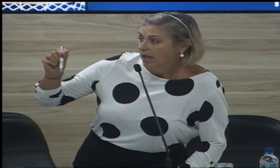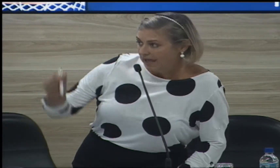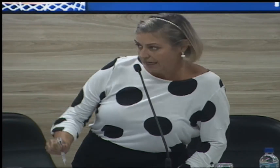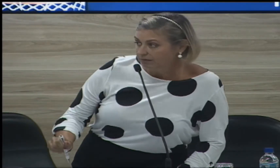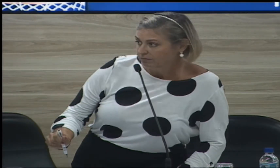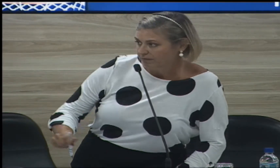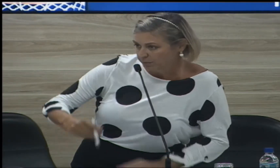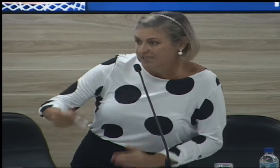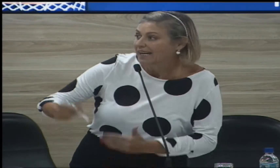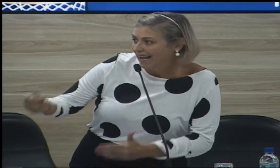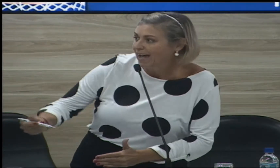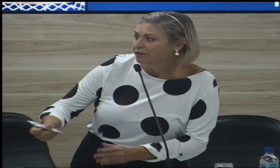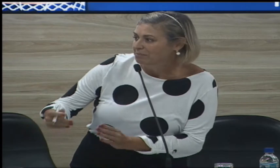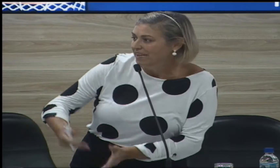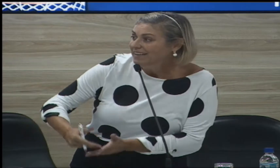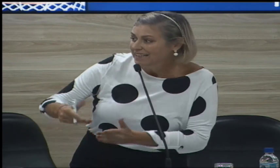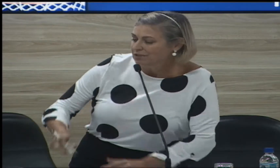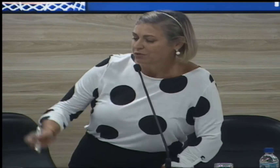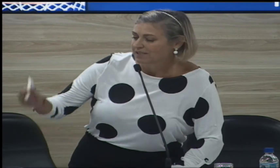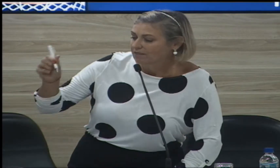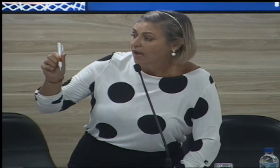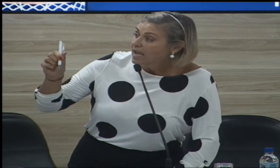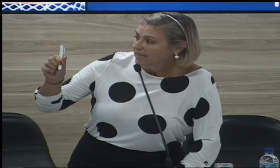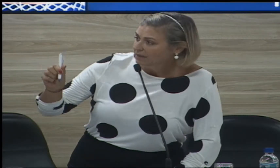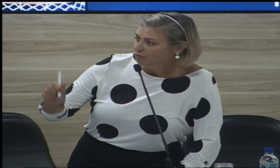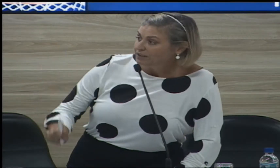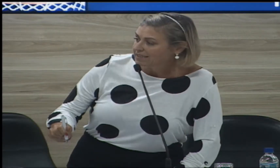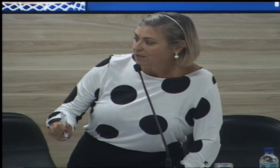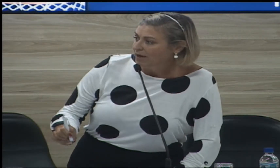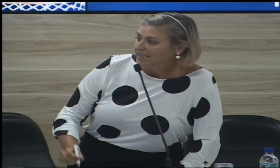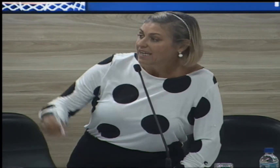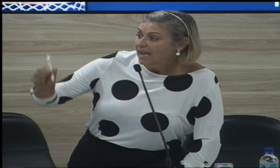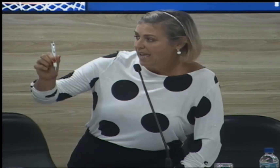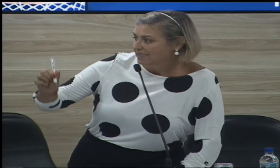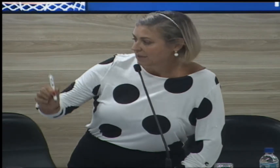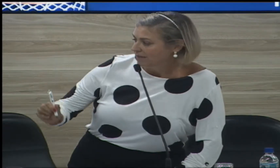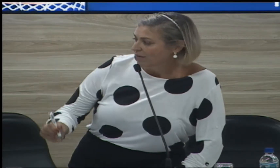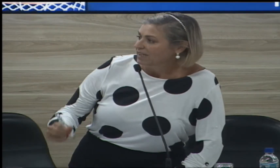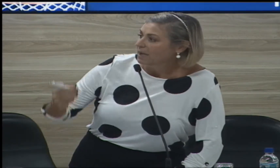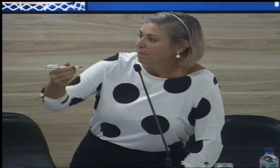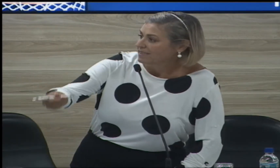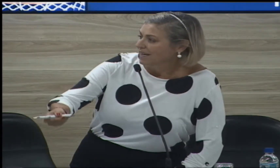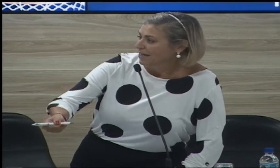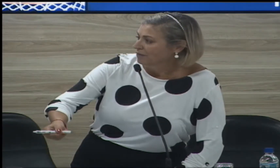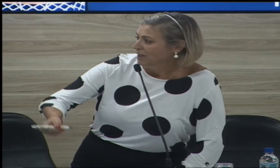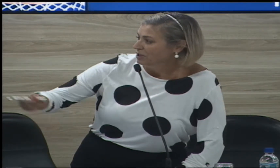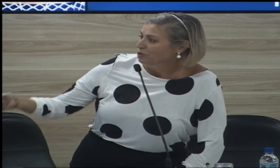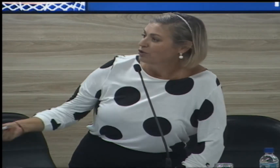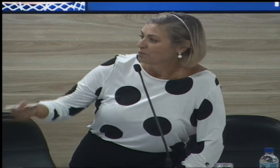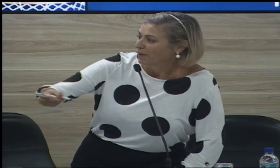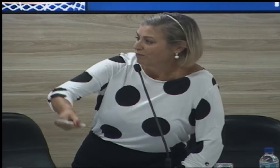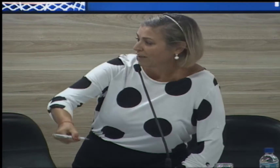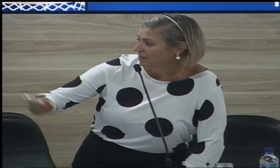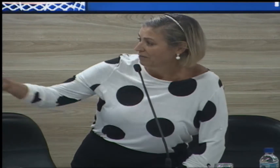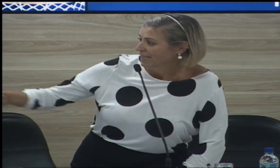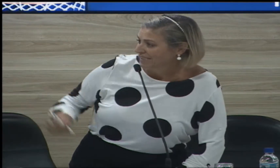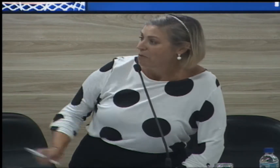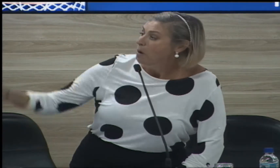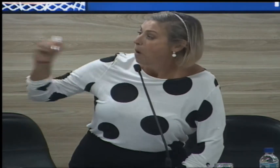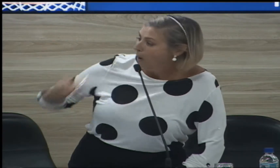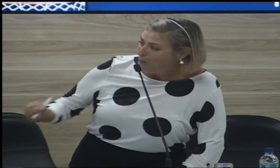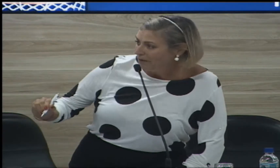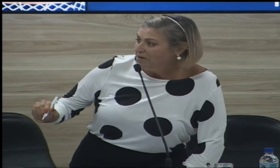todos tenham acesso, inclusive nós, vereadores, que temos muita dificuldade, às vezes, de responder os questionamentos dos munícipes. Então, é